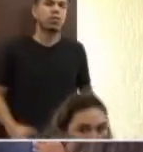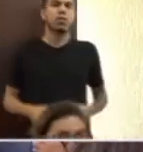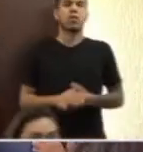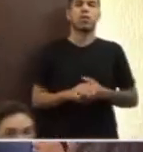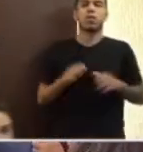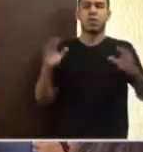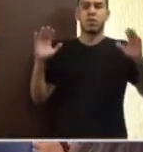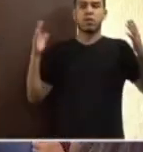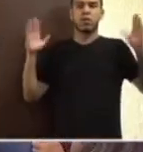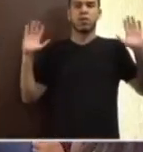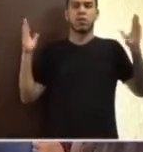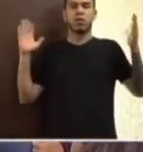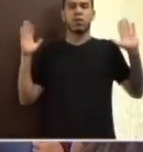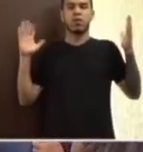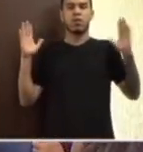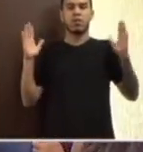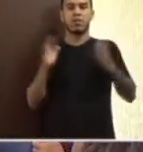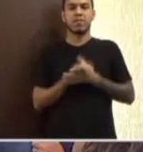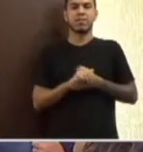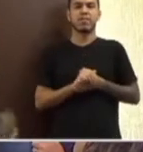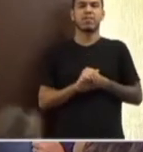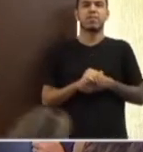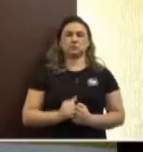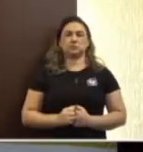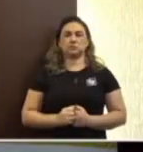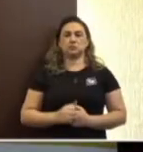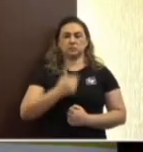defensor dos servidores públicos municipais